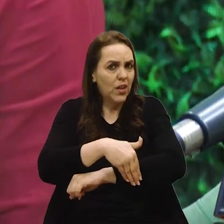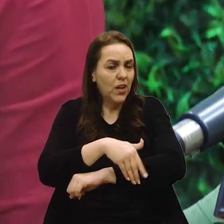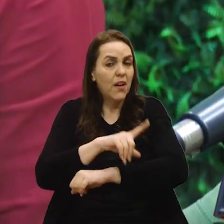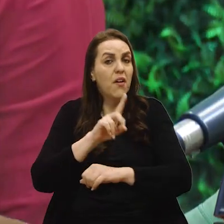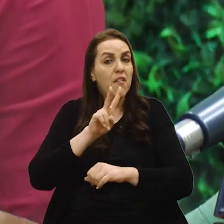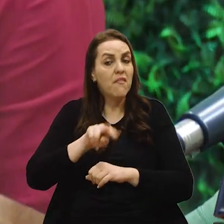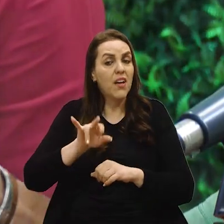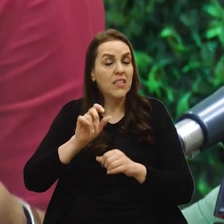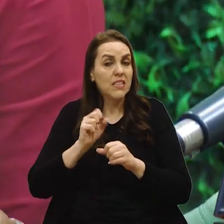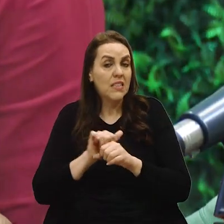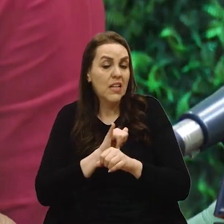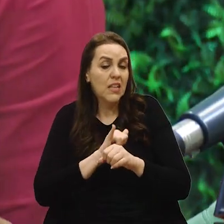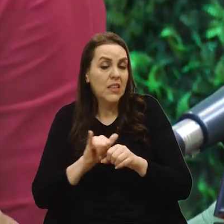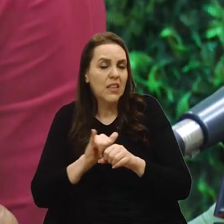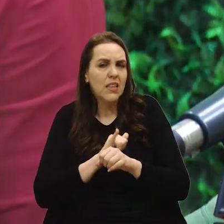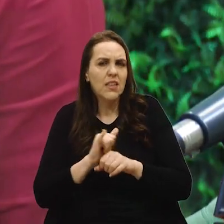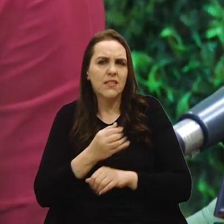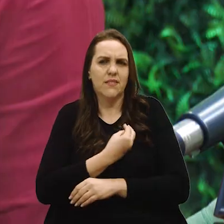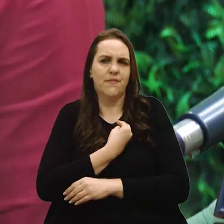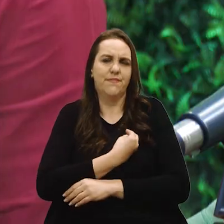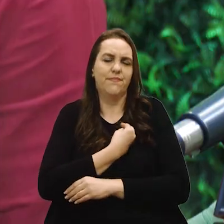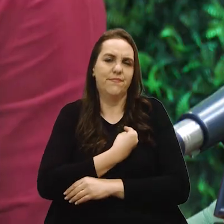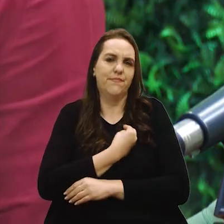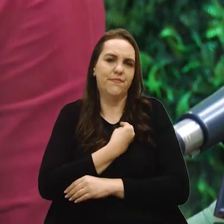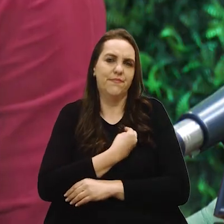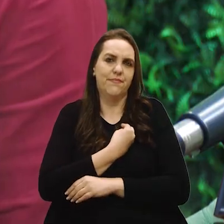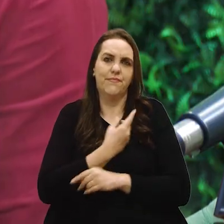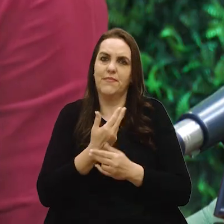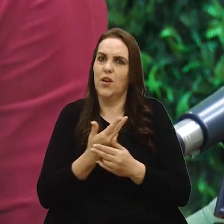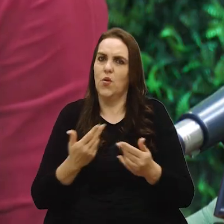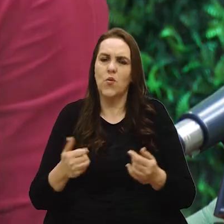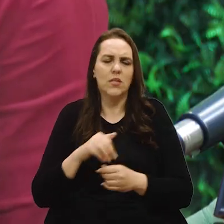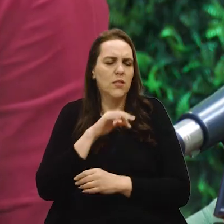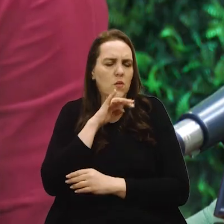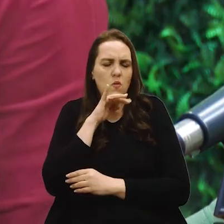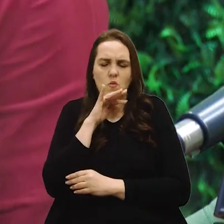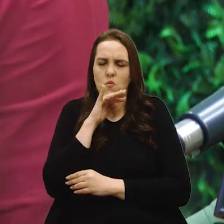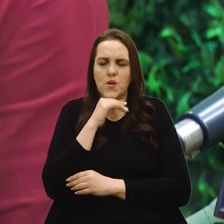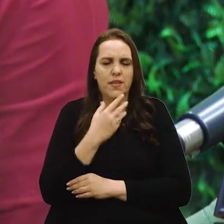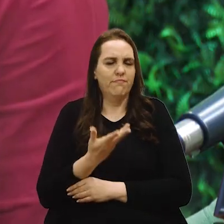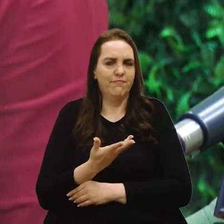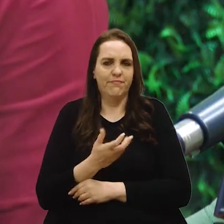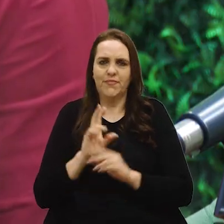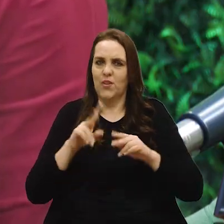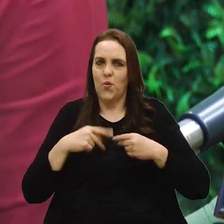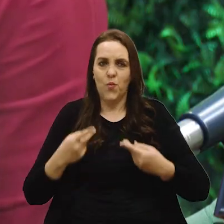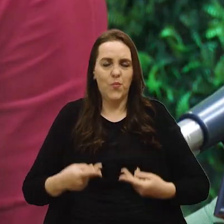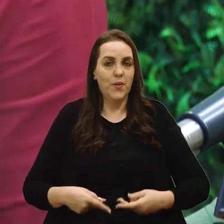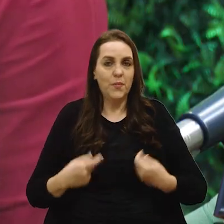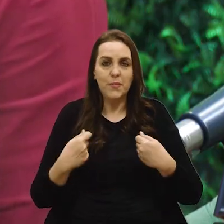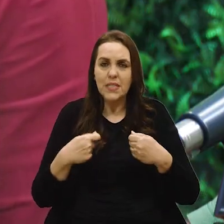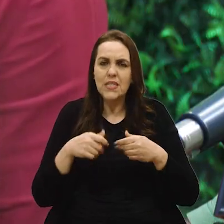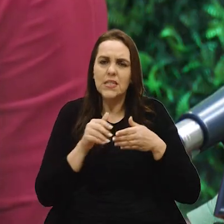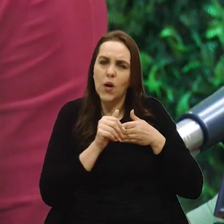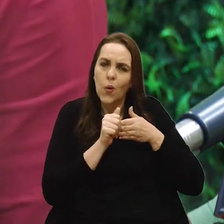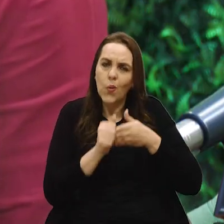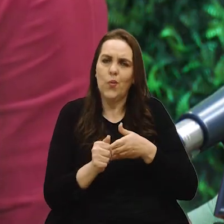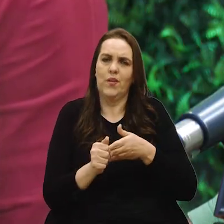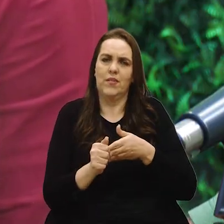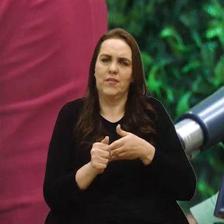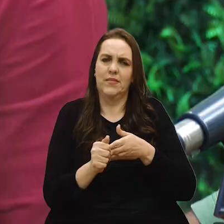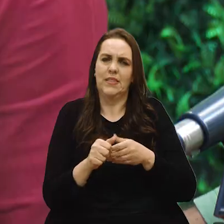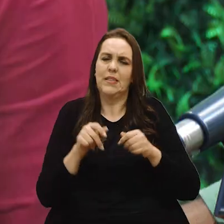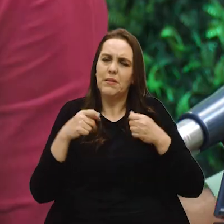vai fazer tu criar estratégias para sobreviver. E essas coisas que são ruins. E por isso que o ser humano ele precisa de